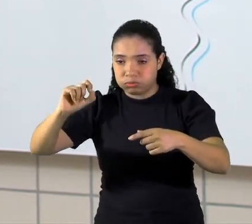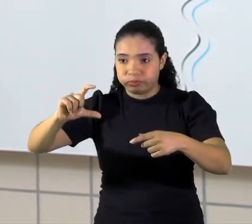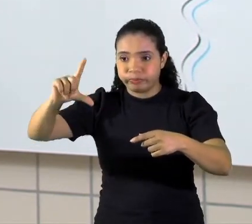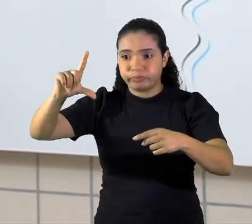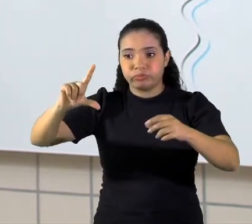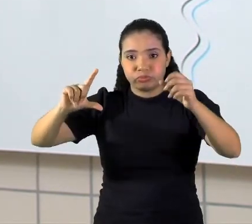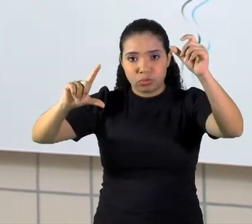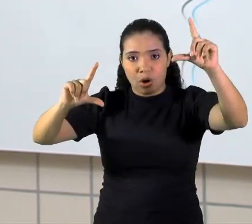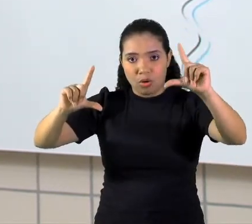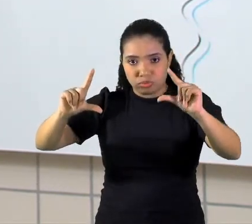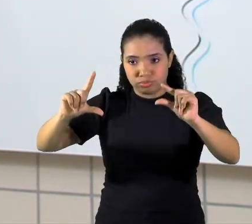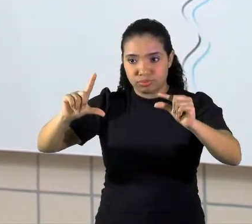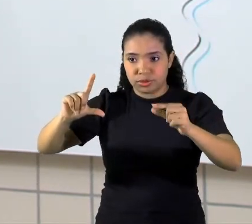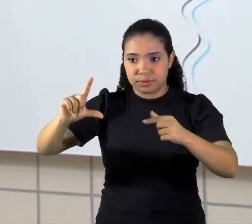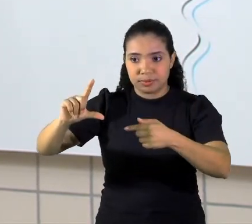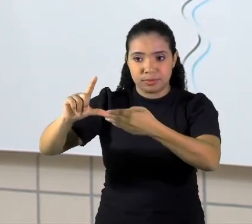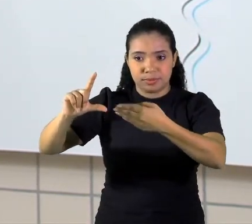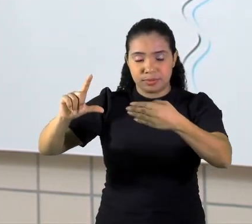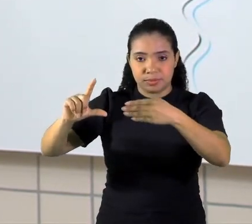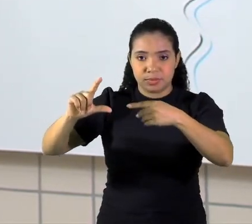sobre o cateto menor.